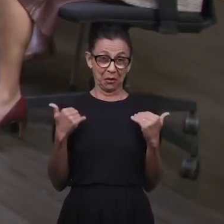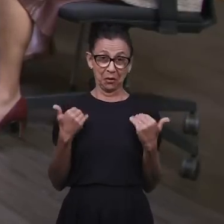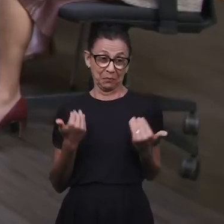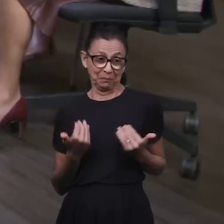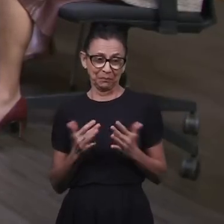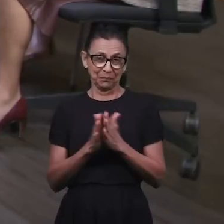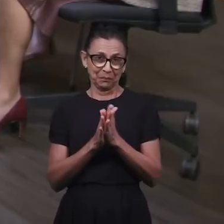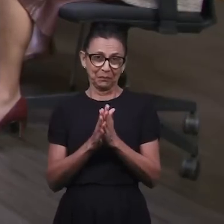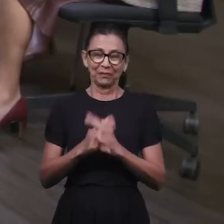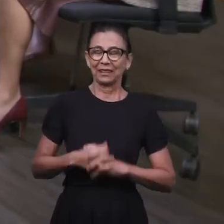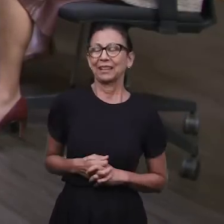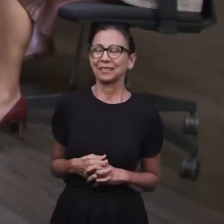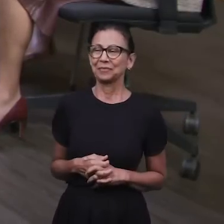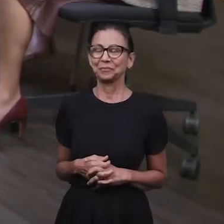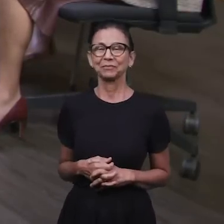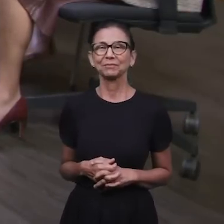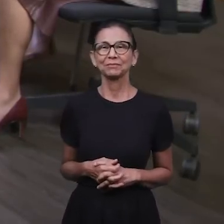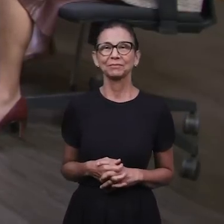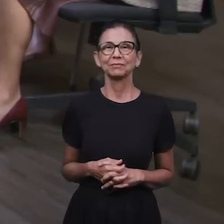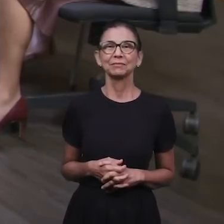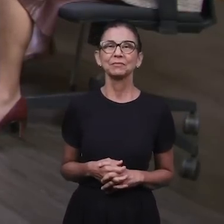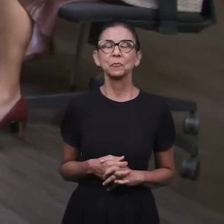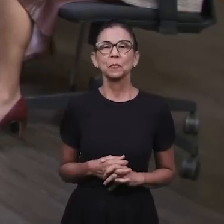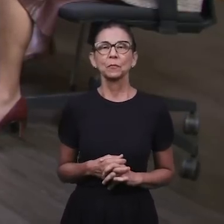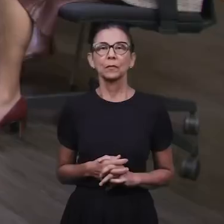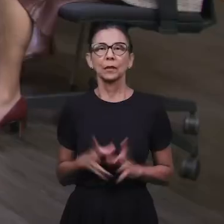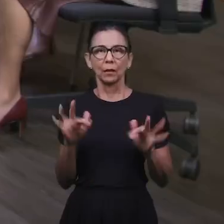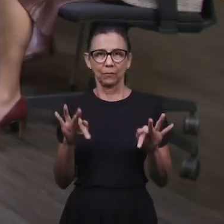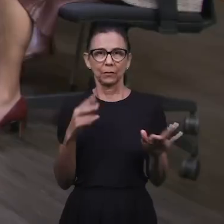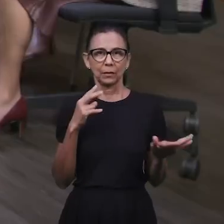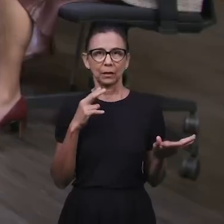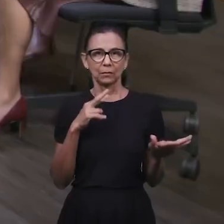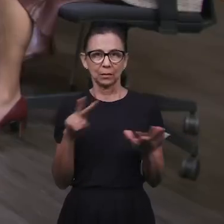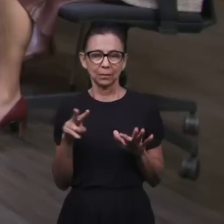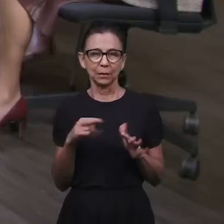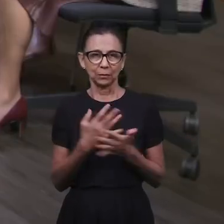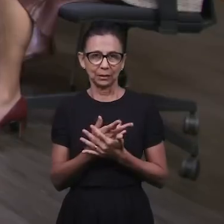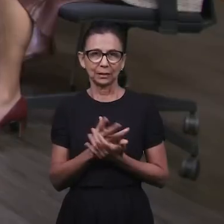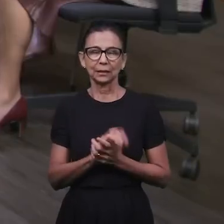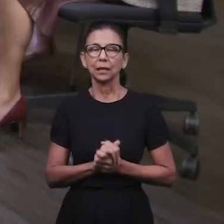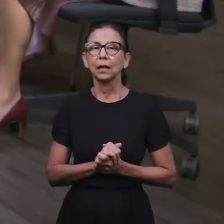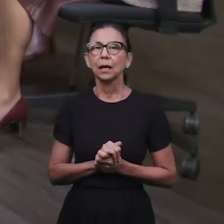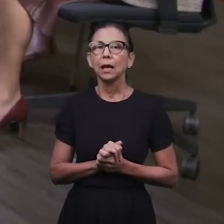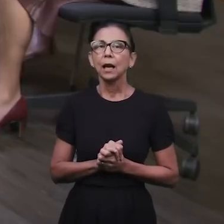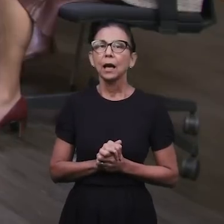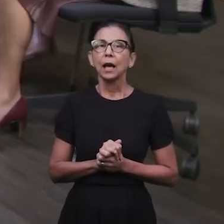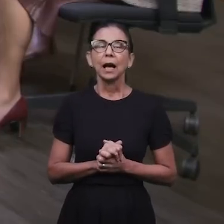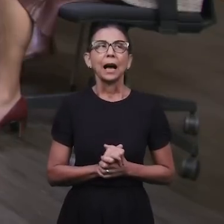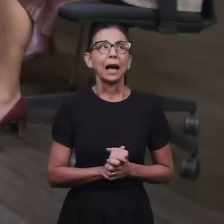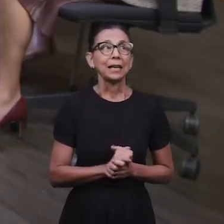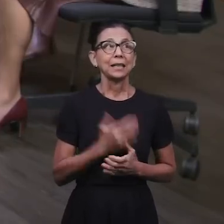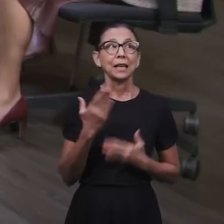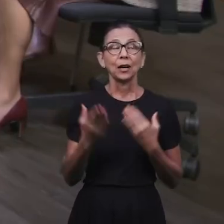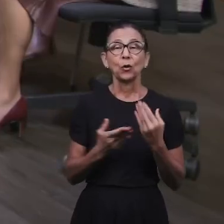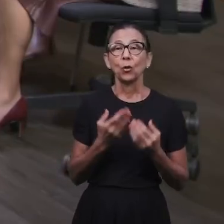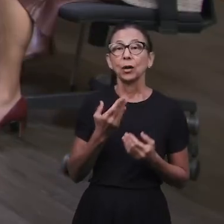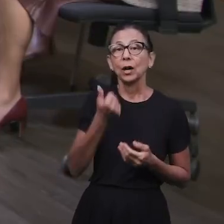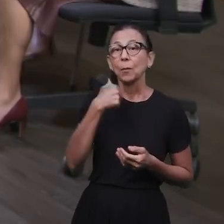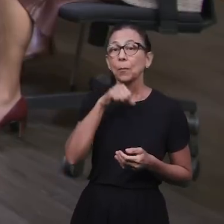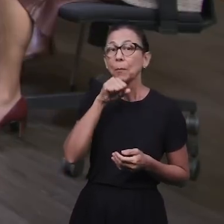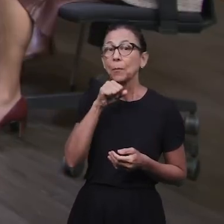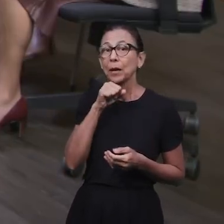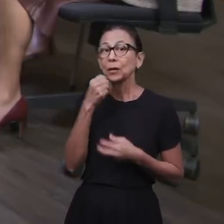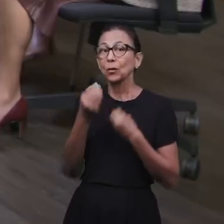E ia ser no fim de semana o negócio. Cheguei em casa, falei, como é que eu falo com a mamãe, né? Uhum. Aí cheguei em casa,